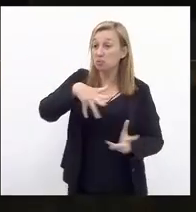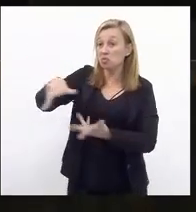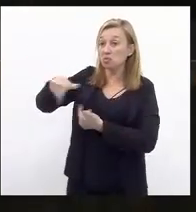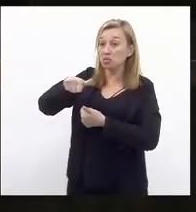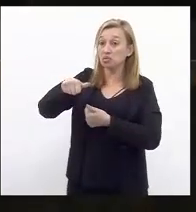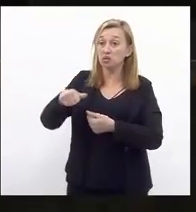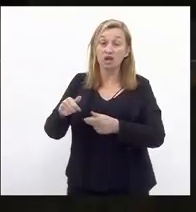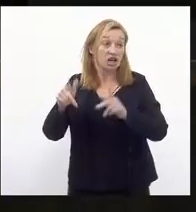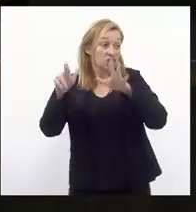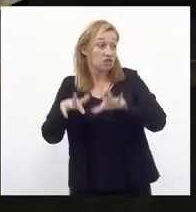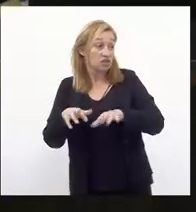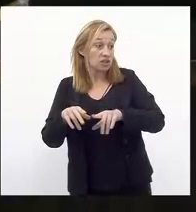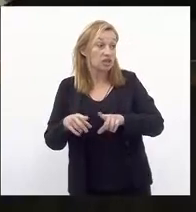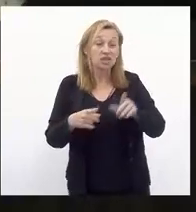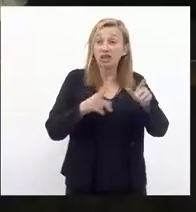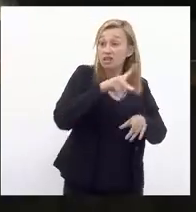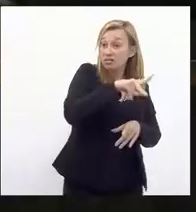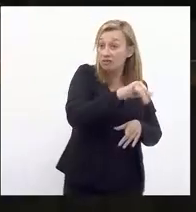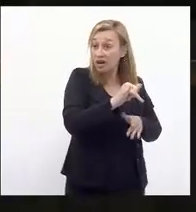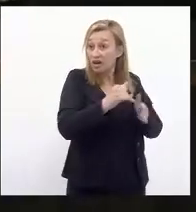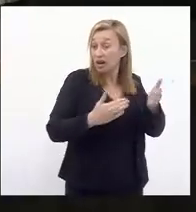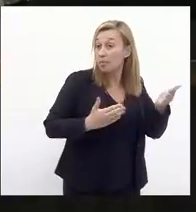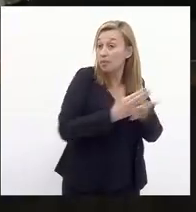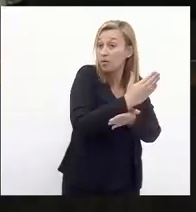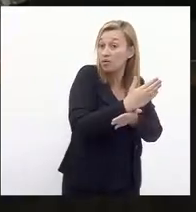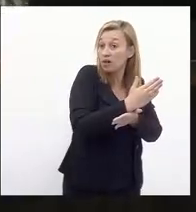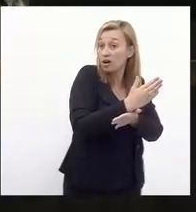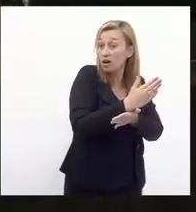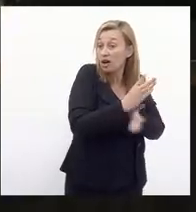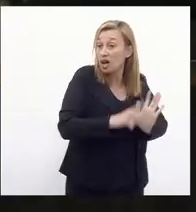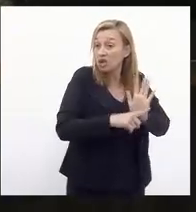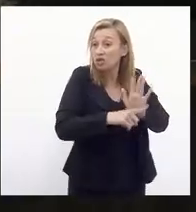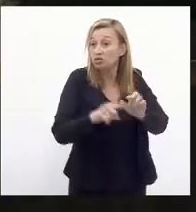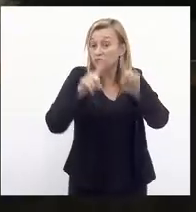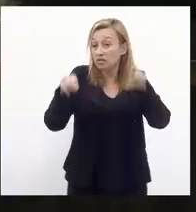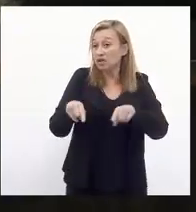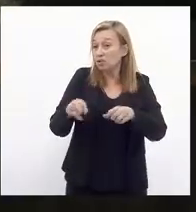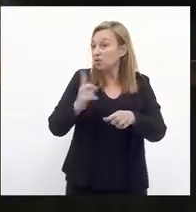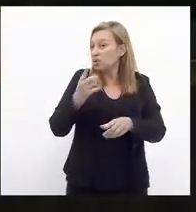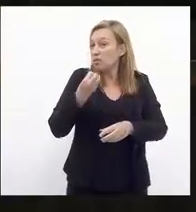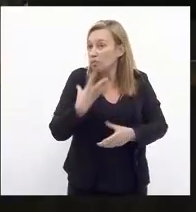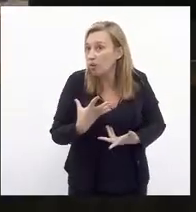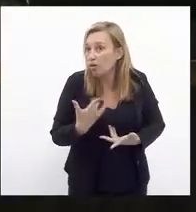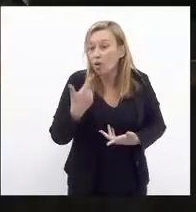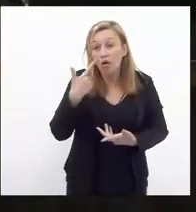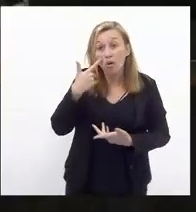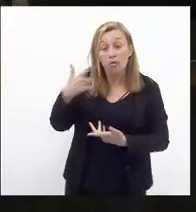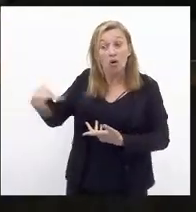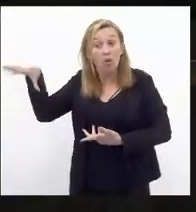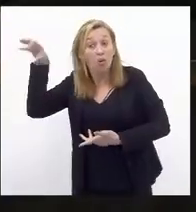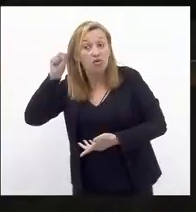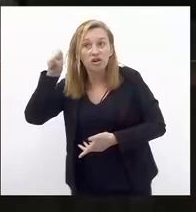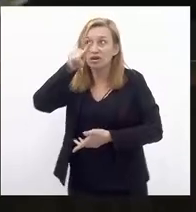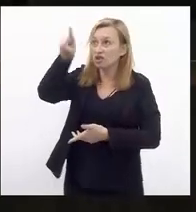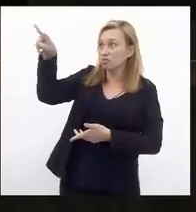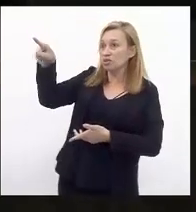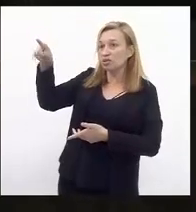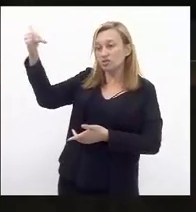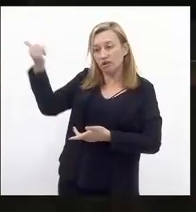e eu diferença que vai aprovar o benefício por servidor não presta como eu vi das galerias